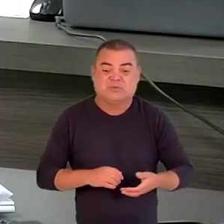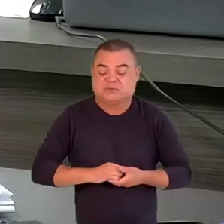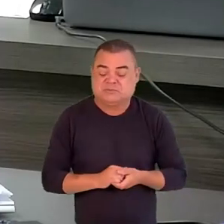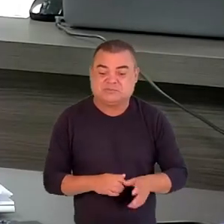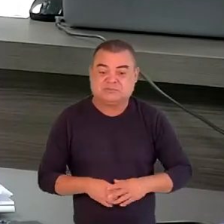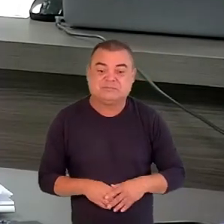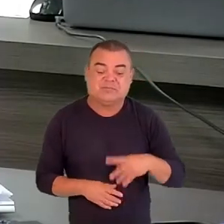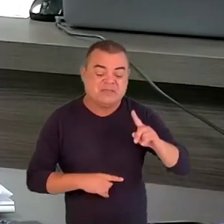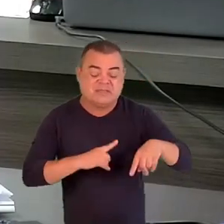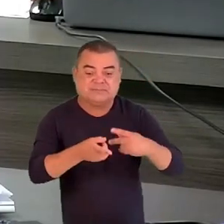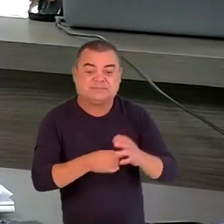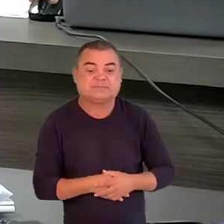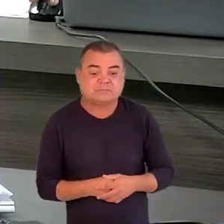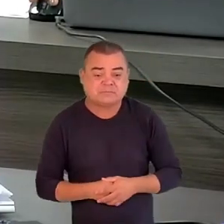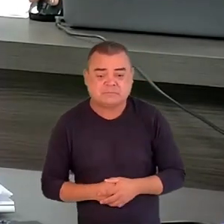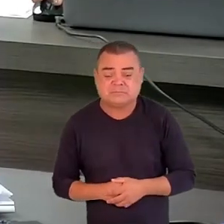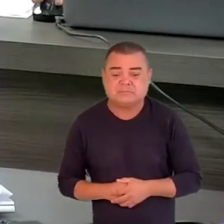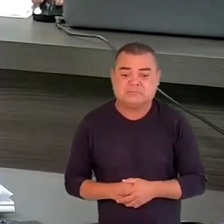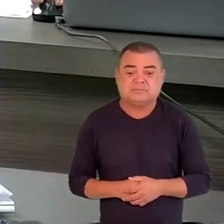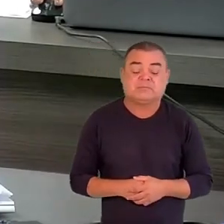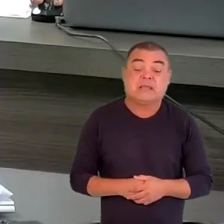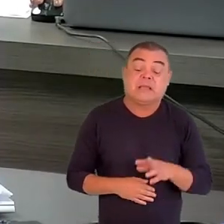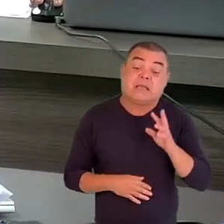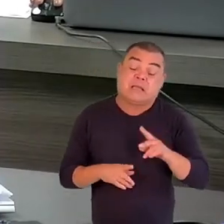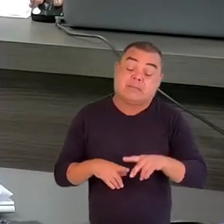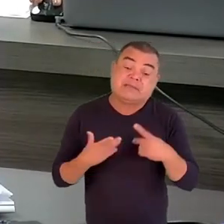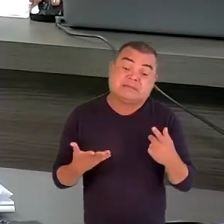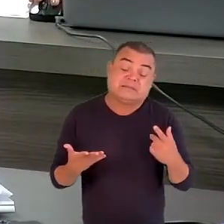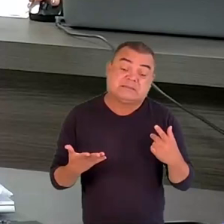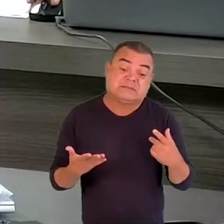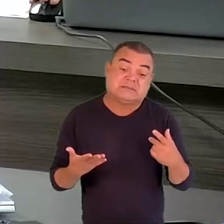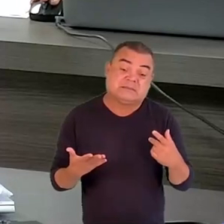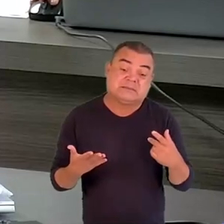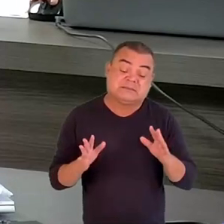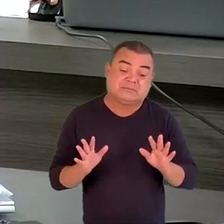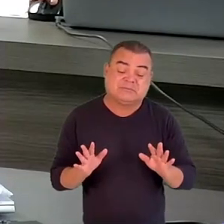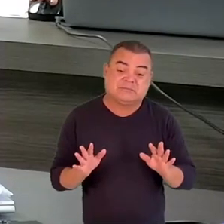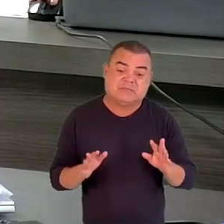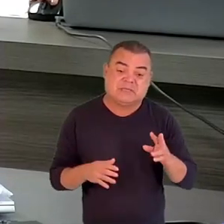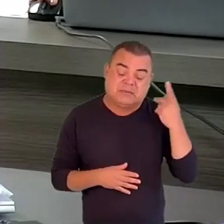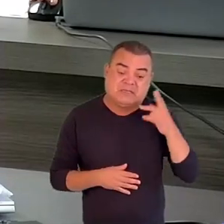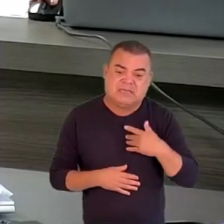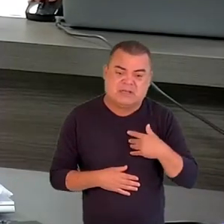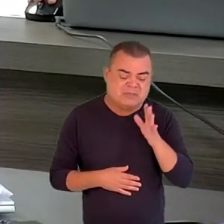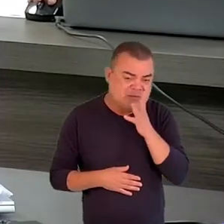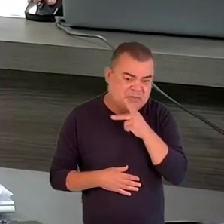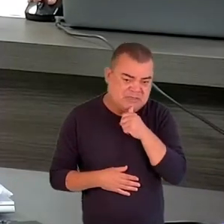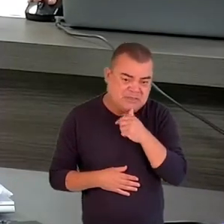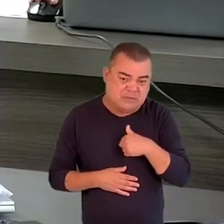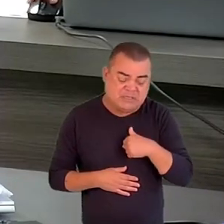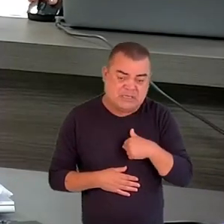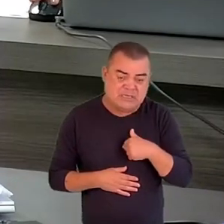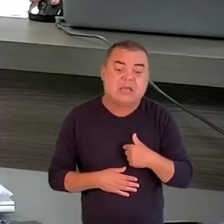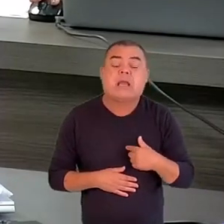mais adiante, cumprimentos que são devidos, mas para não me alongar aqui, eu quero parabenizar a